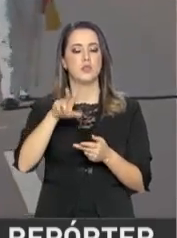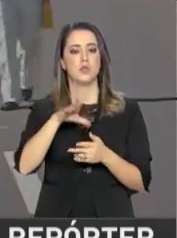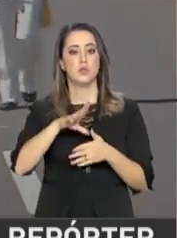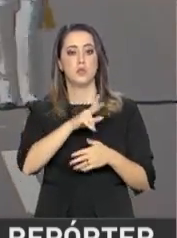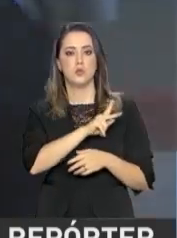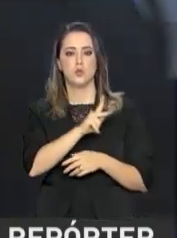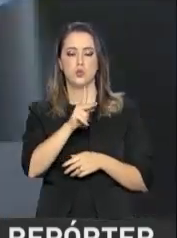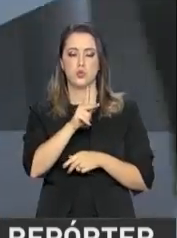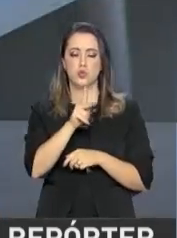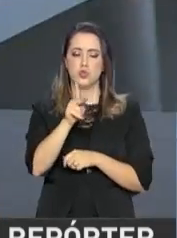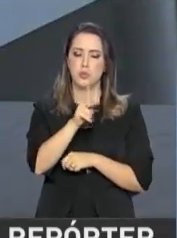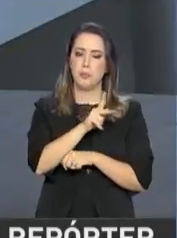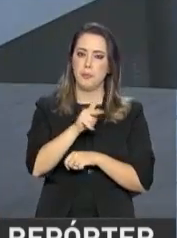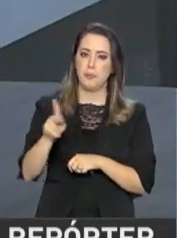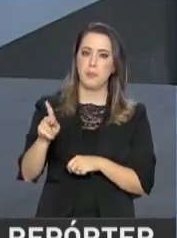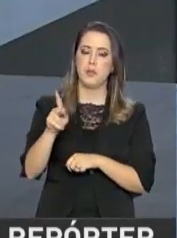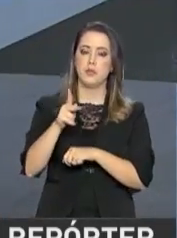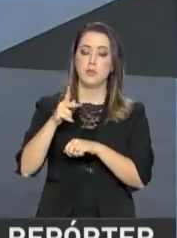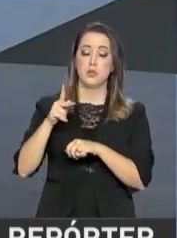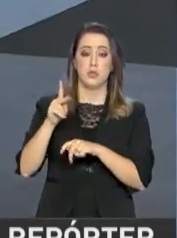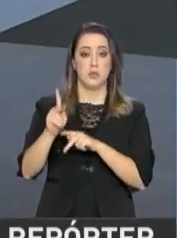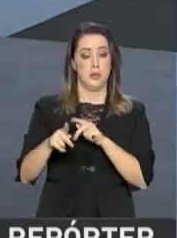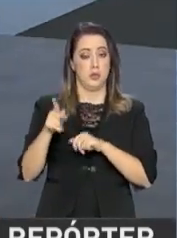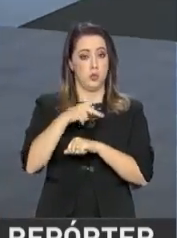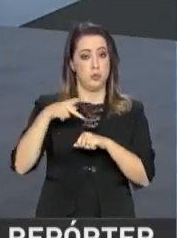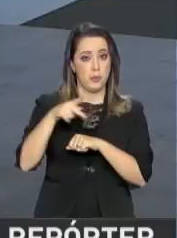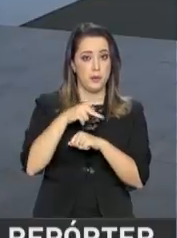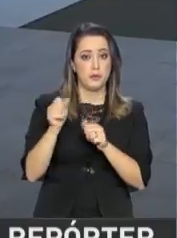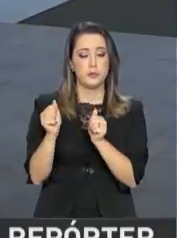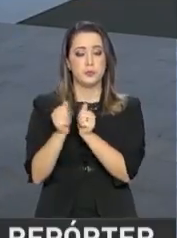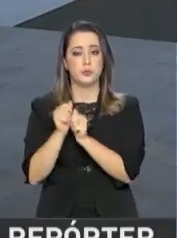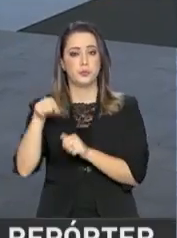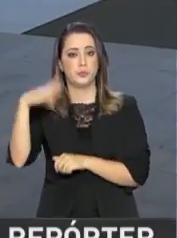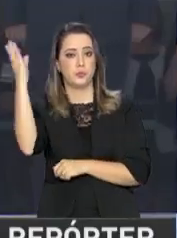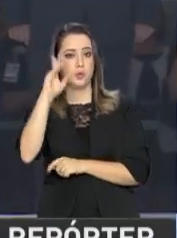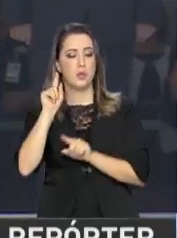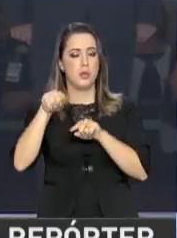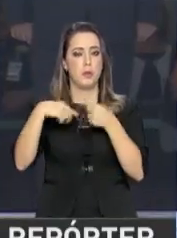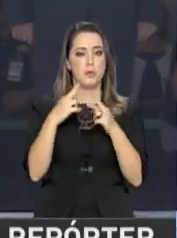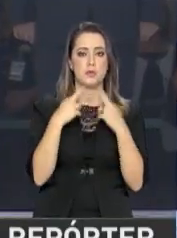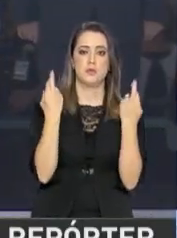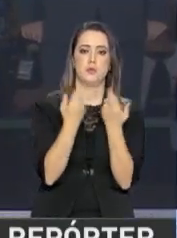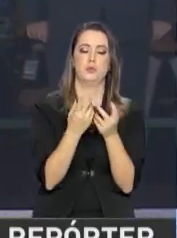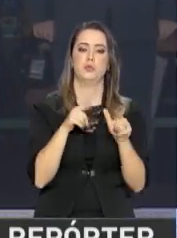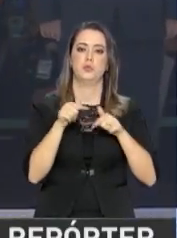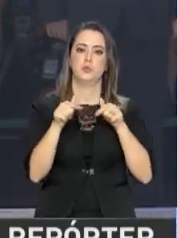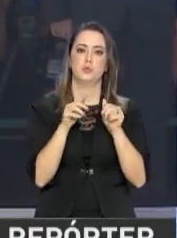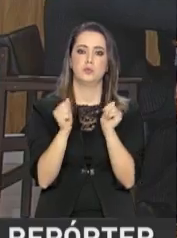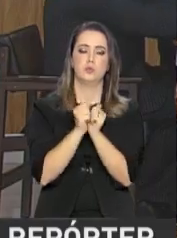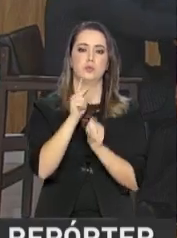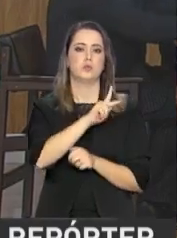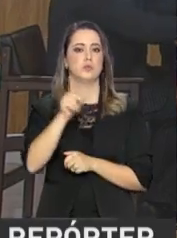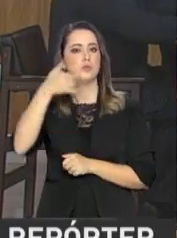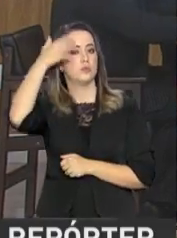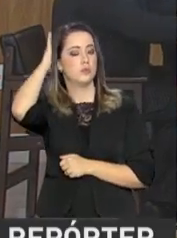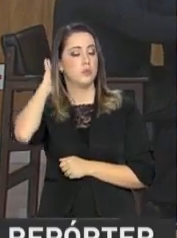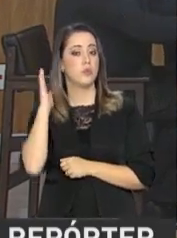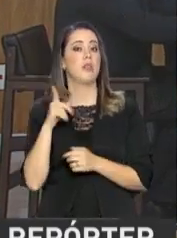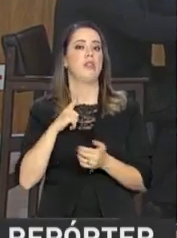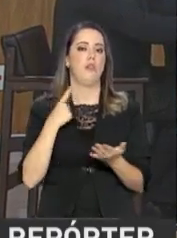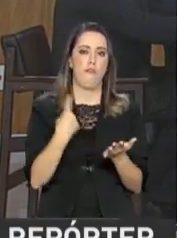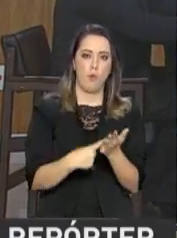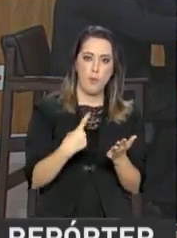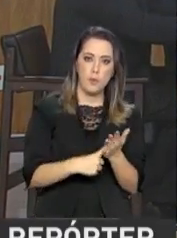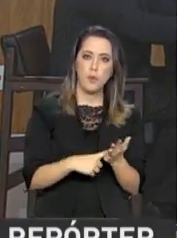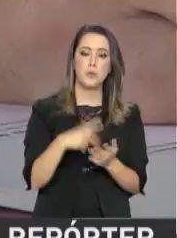estado ao brasil e participou de uma reunião de trabalho com o time após o encontro foram assinados dois acordos bilaterais